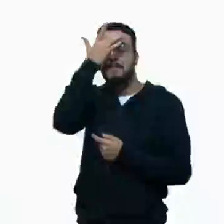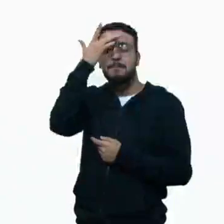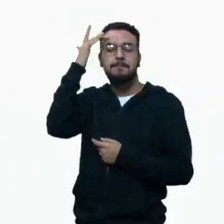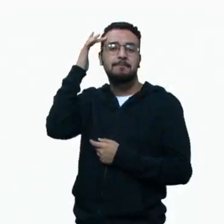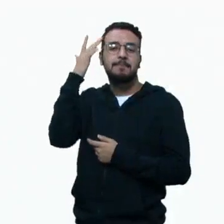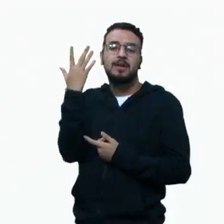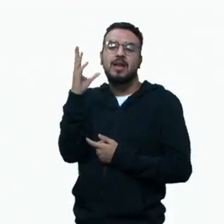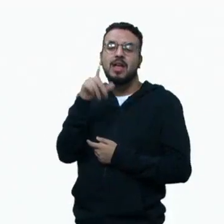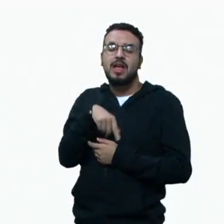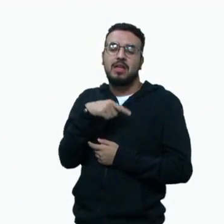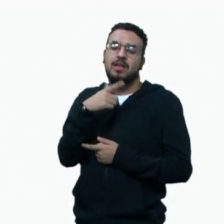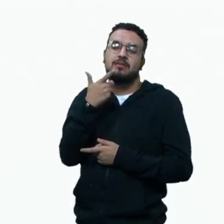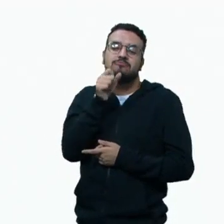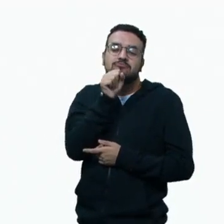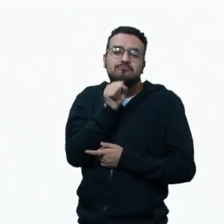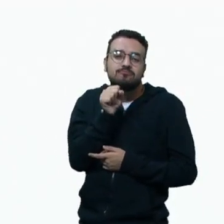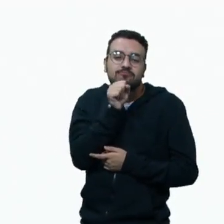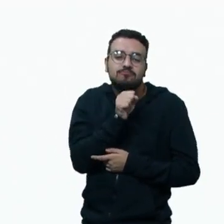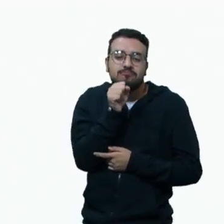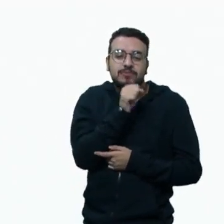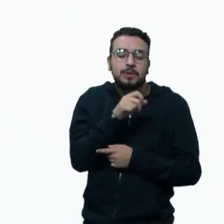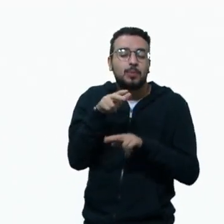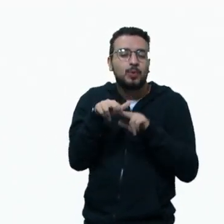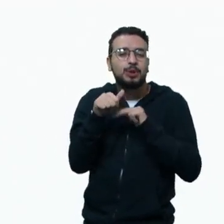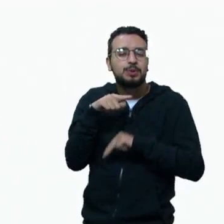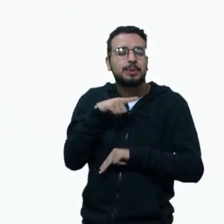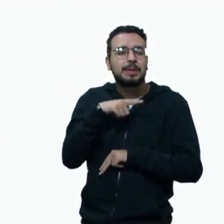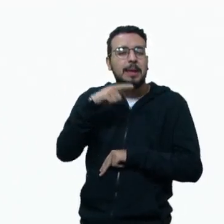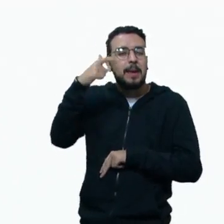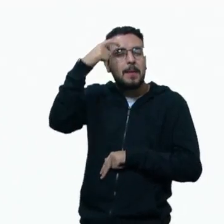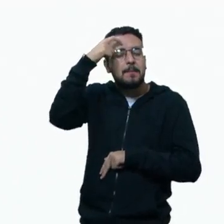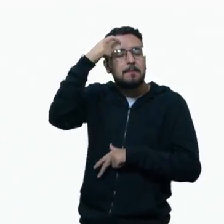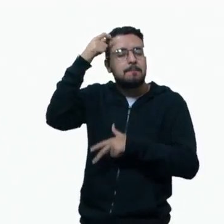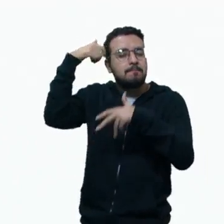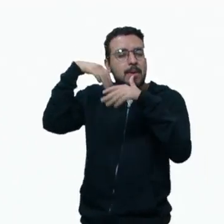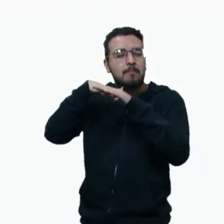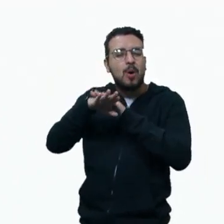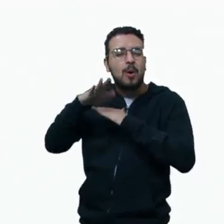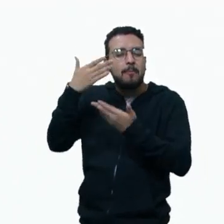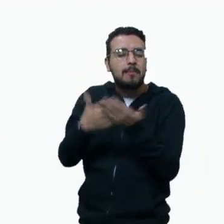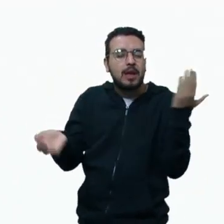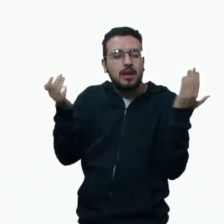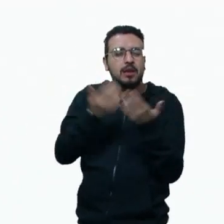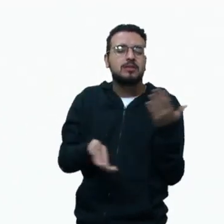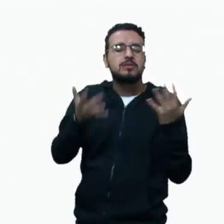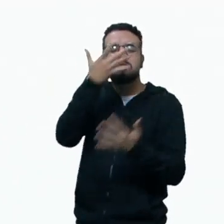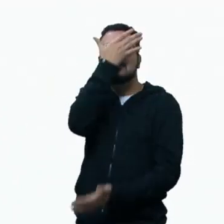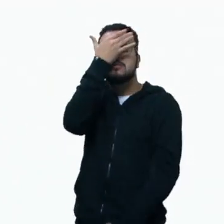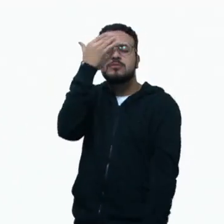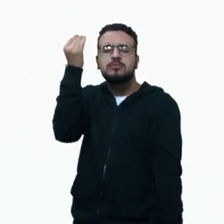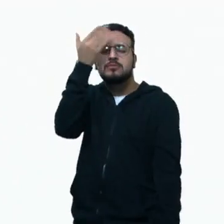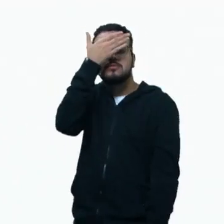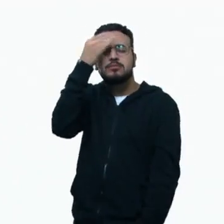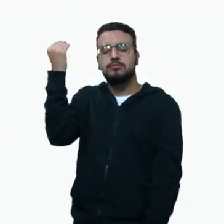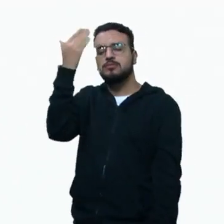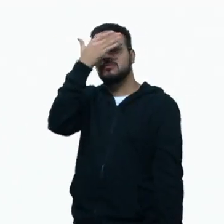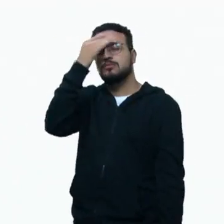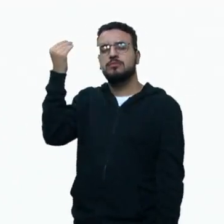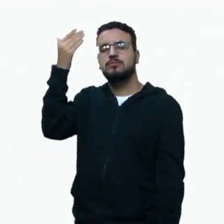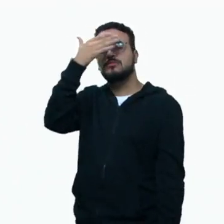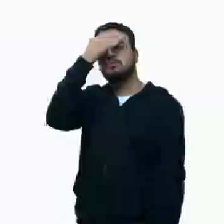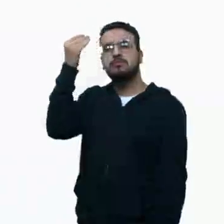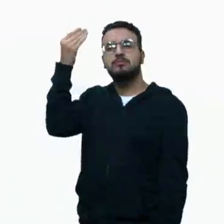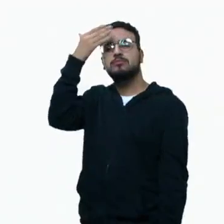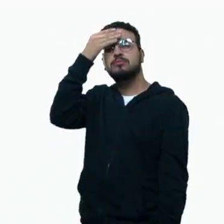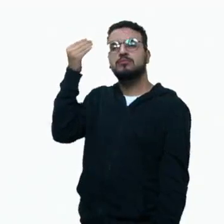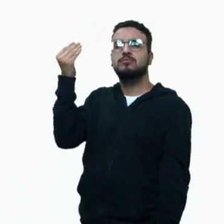é idosa. Por isso que existem alguns lapsos de memória. Por isso que tem algum problema maior em reter, né, em lembrar